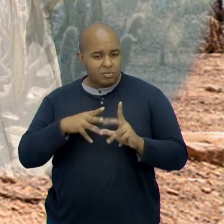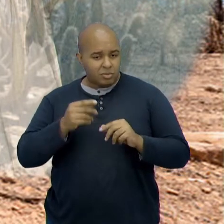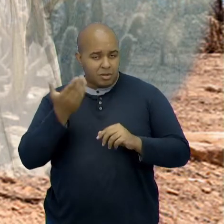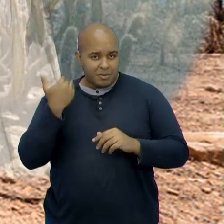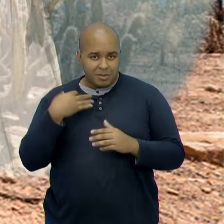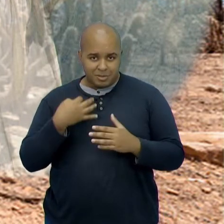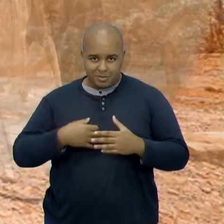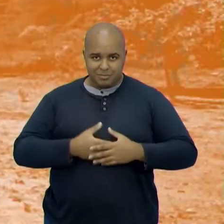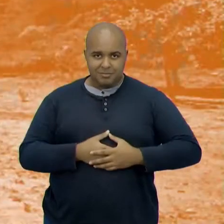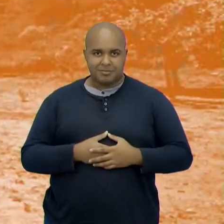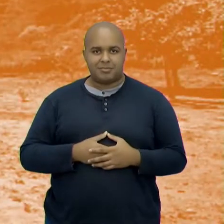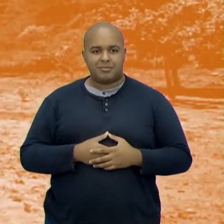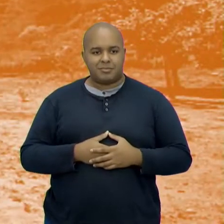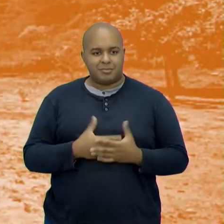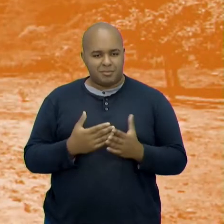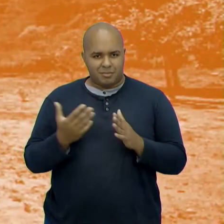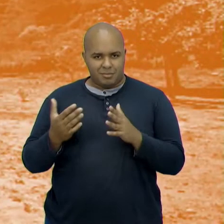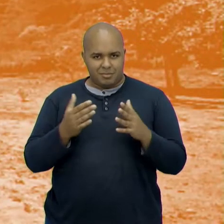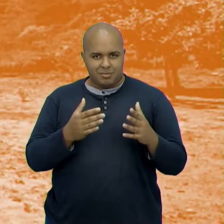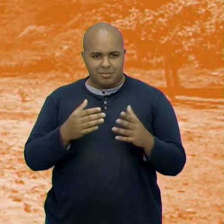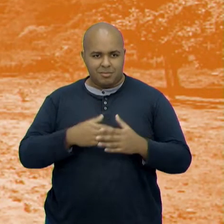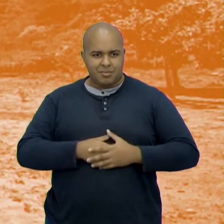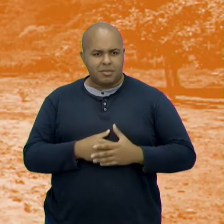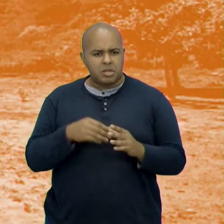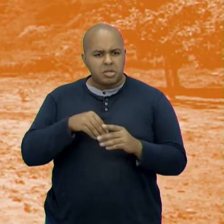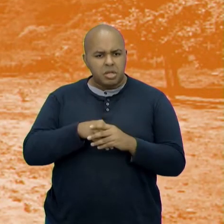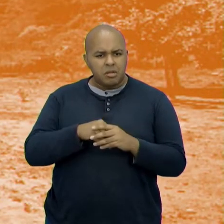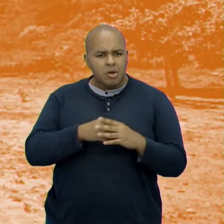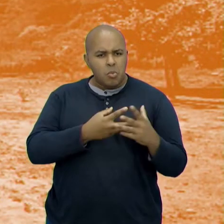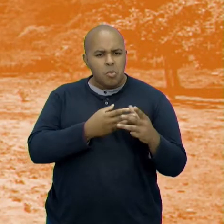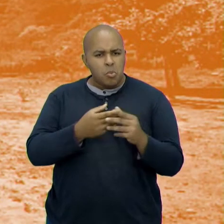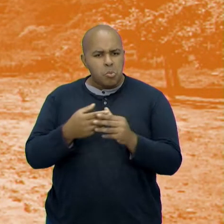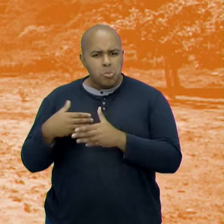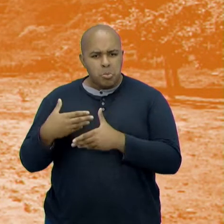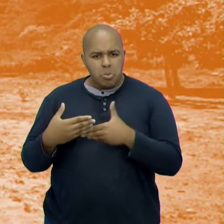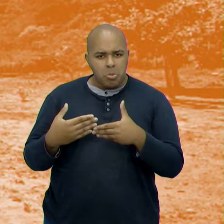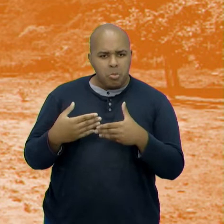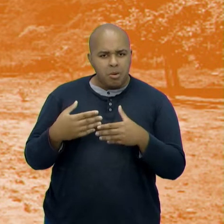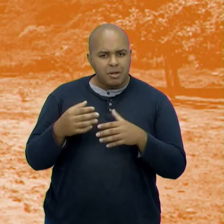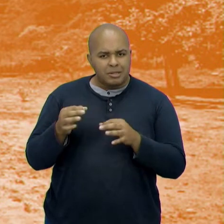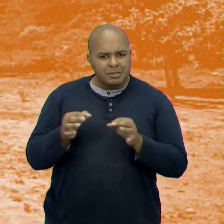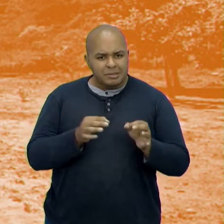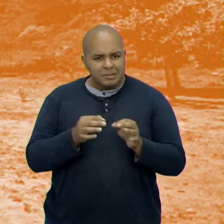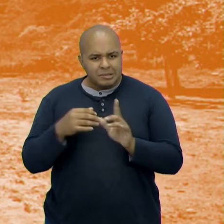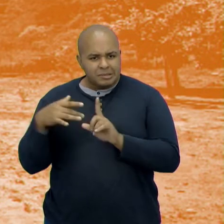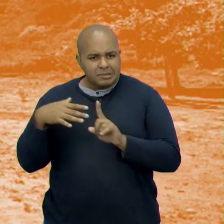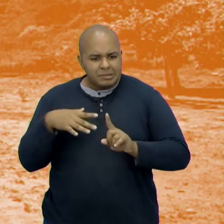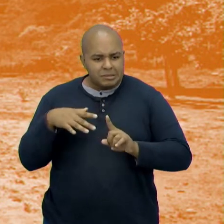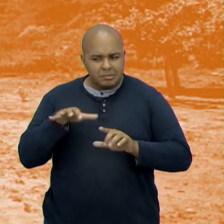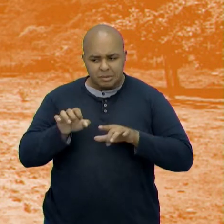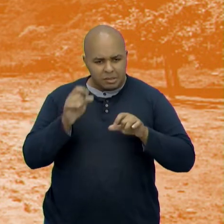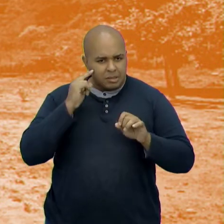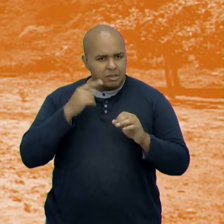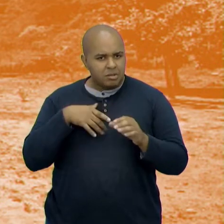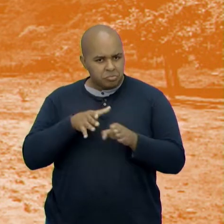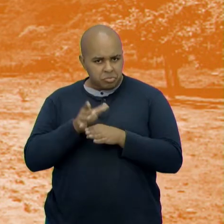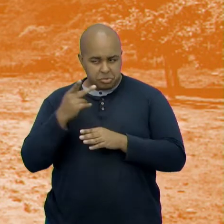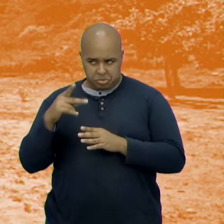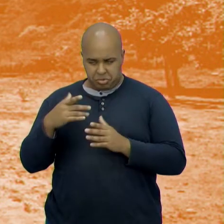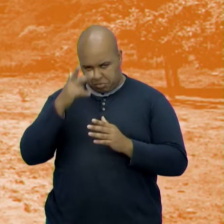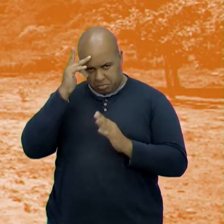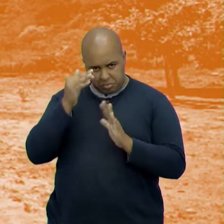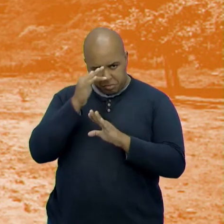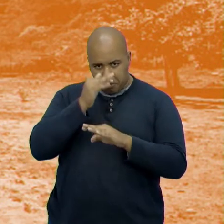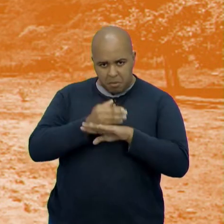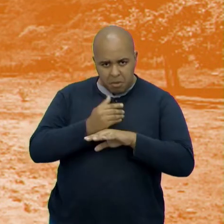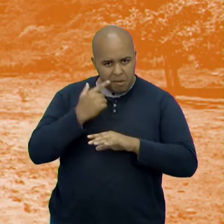Tá certo? Próxima etapa. Dentro de tanto caminhar, arrebanhando seguidores, Conselheiro e seus fiéis chegam